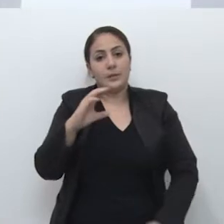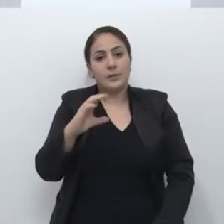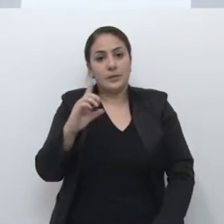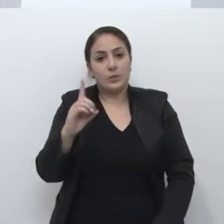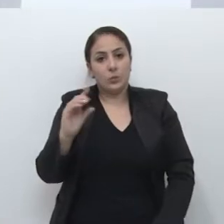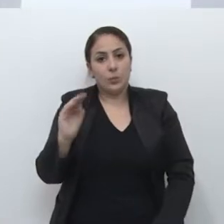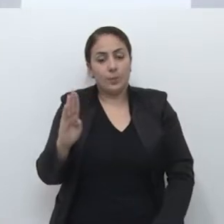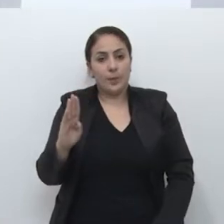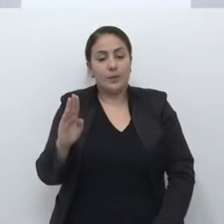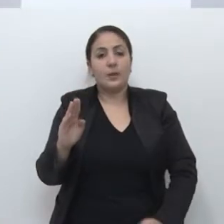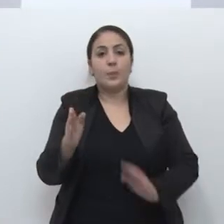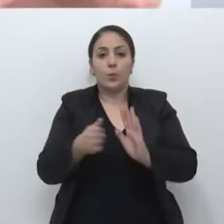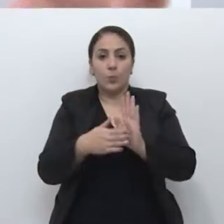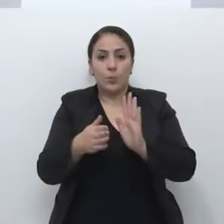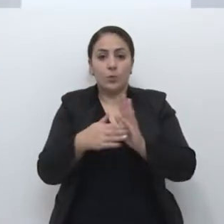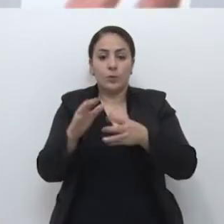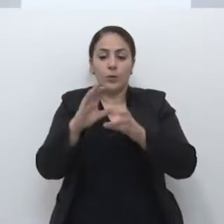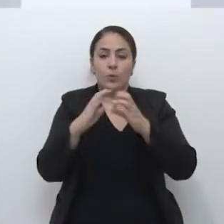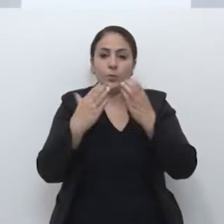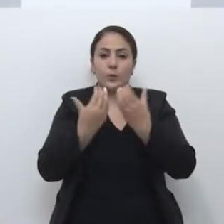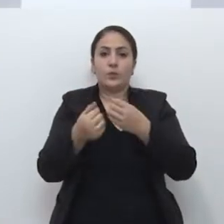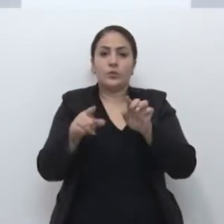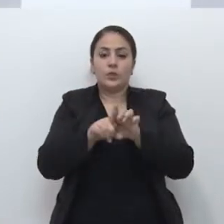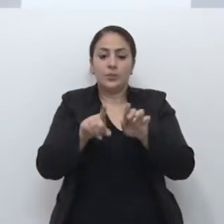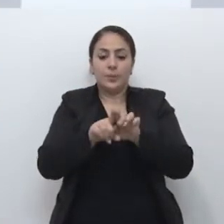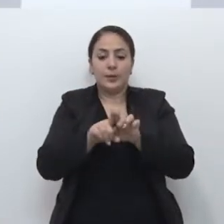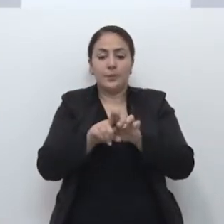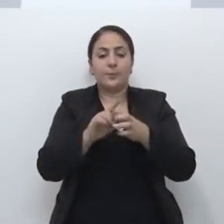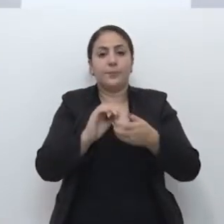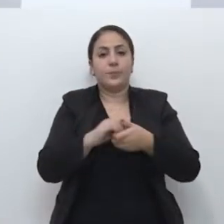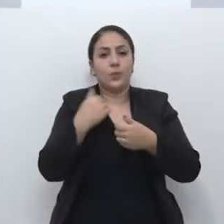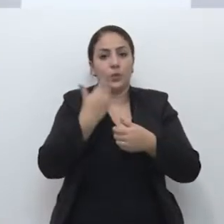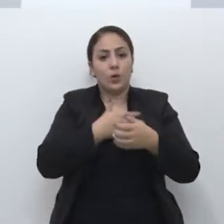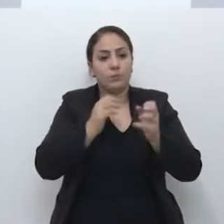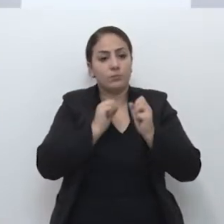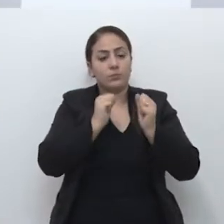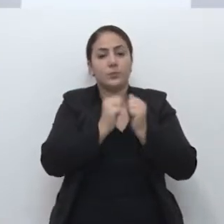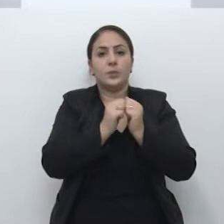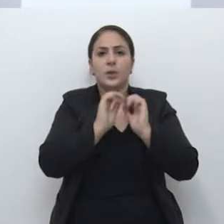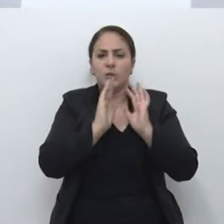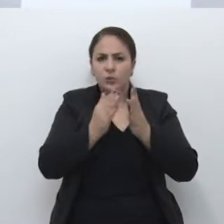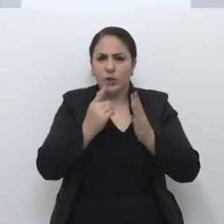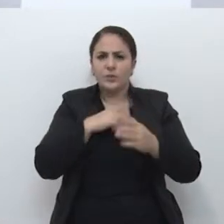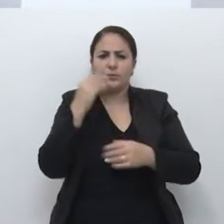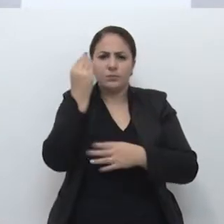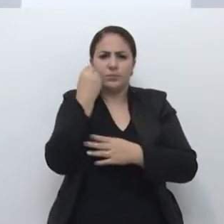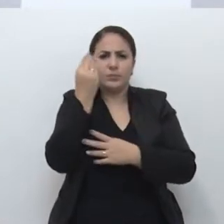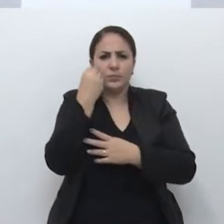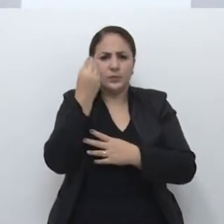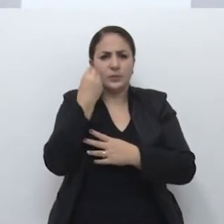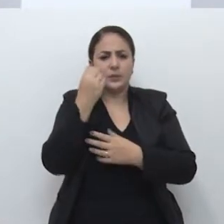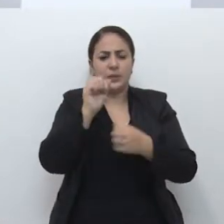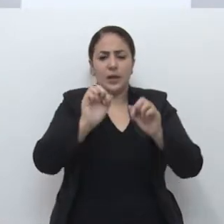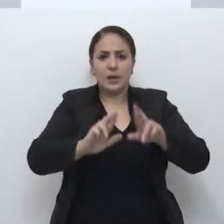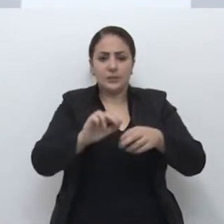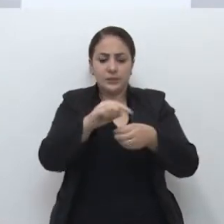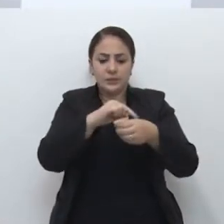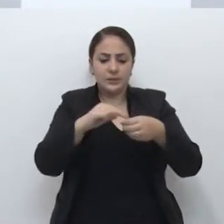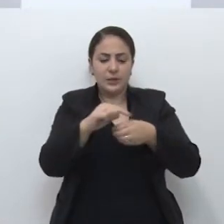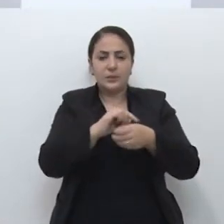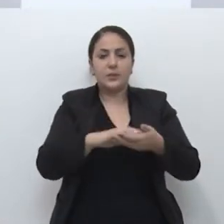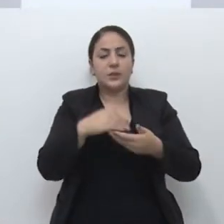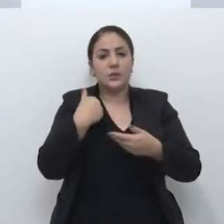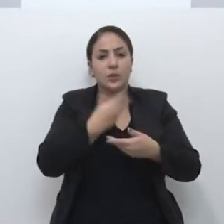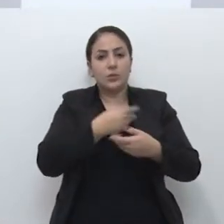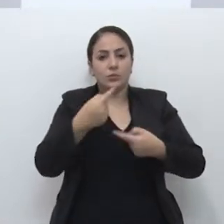com a comunidade. Então nós aproveitamos o conjunto das informações que nós reunimos, o que já tem de experiência nos centros urbanos e o